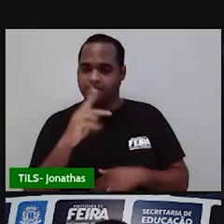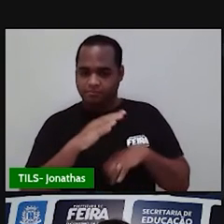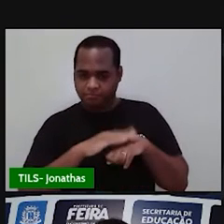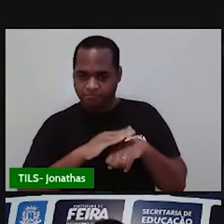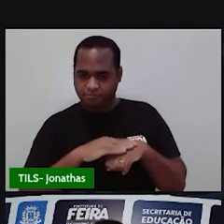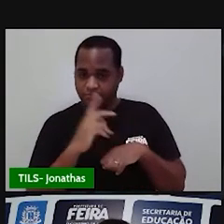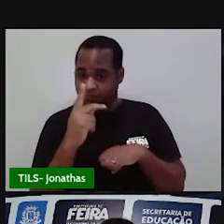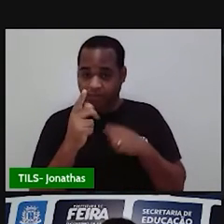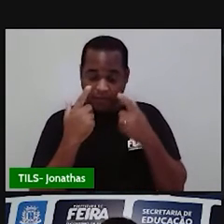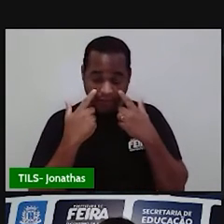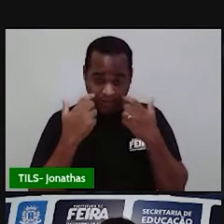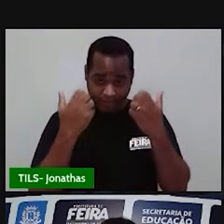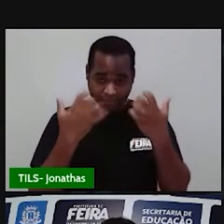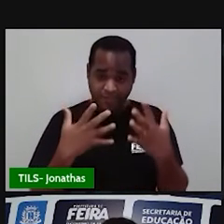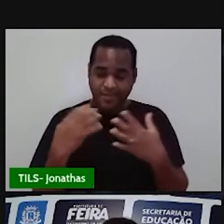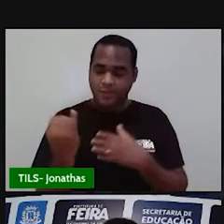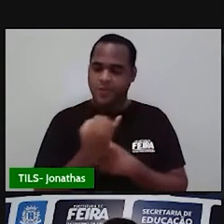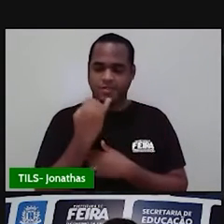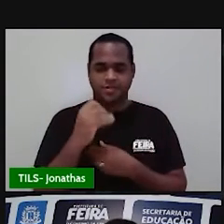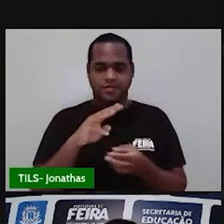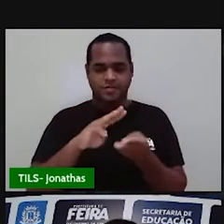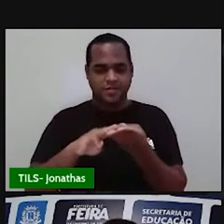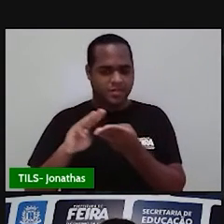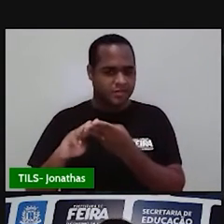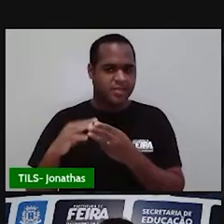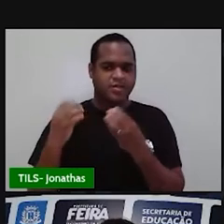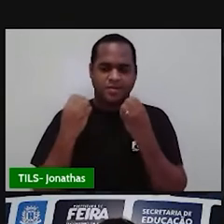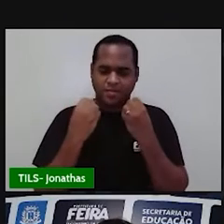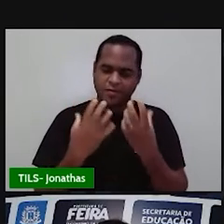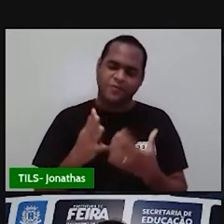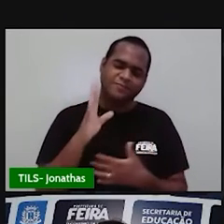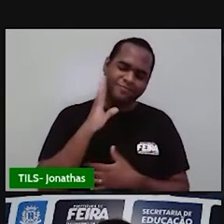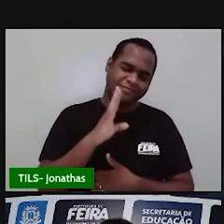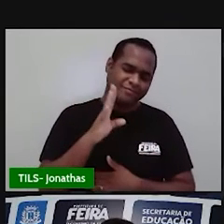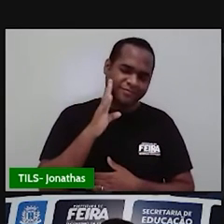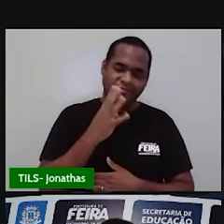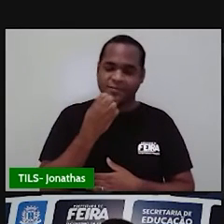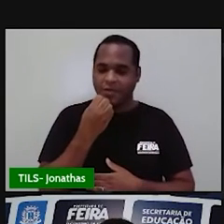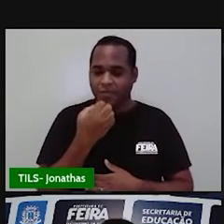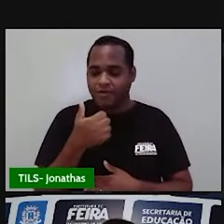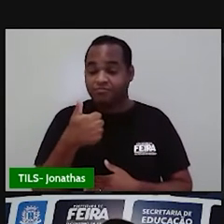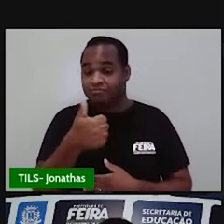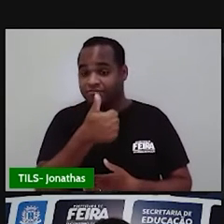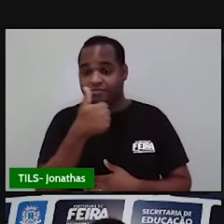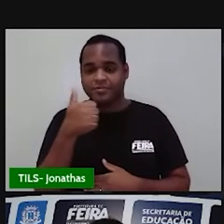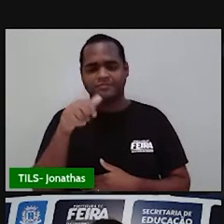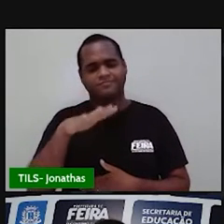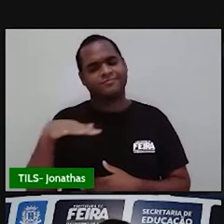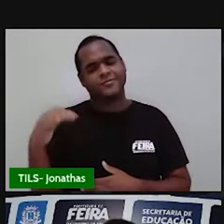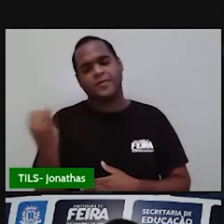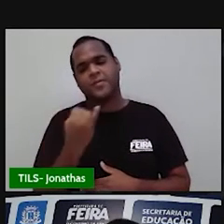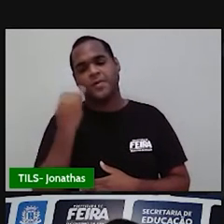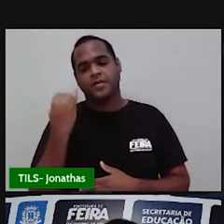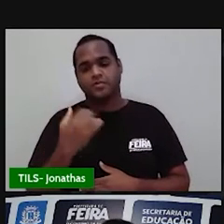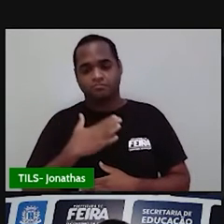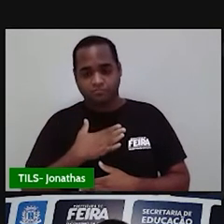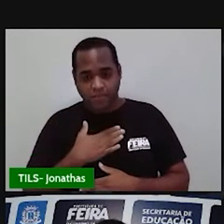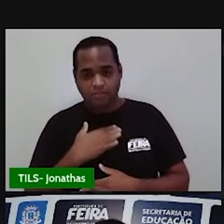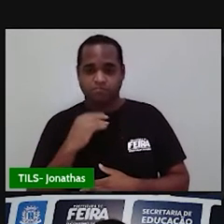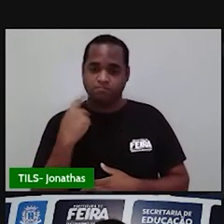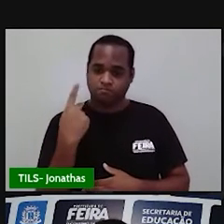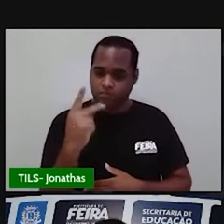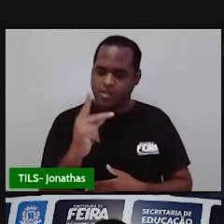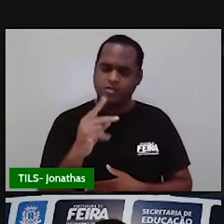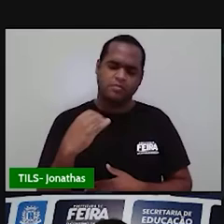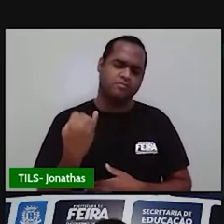quanto essa parte da matemática, ela é bastante, bastante importante para mim e para